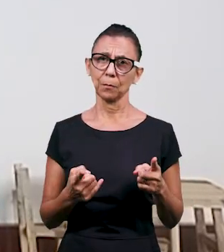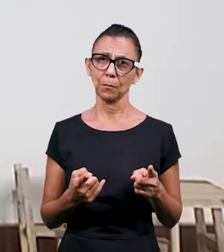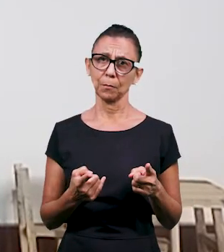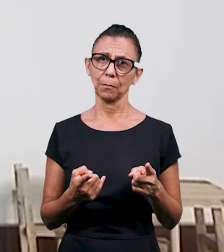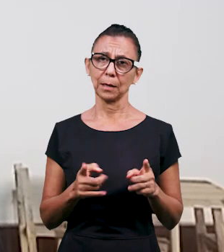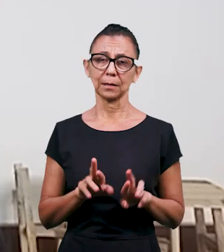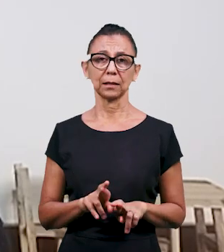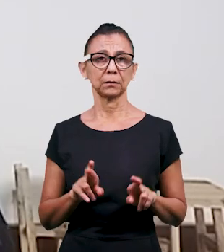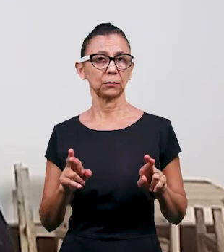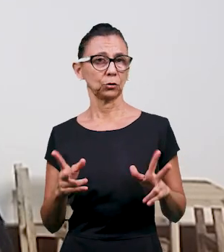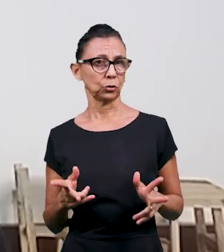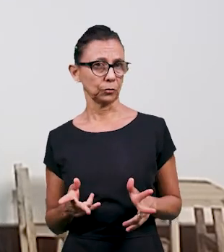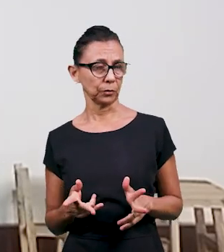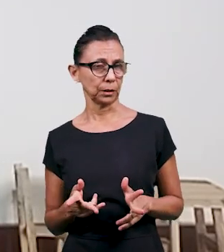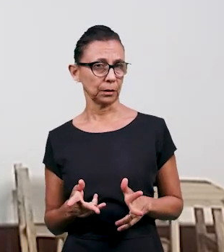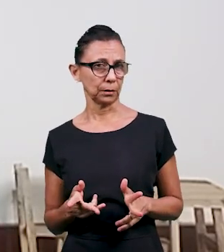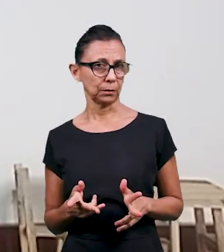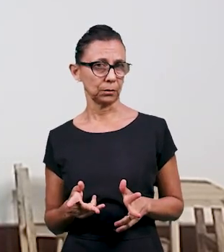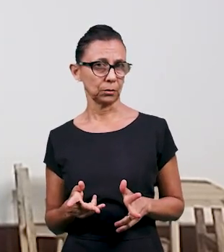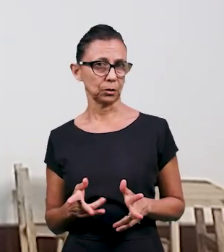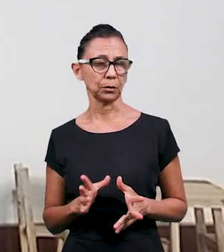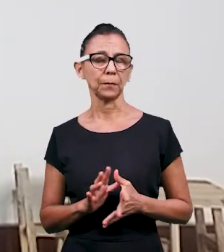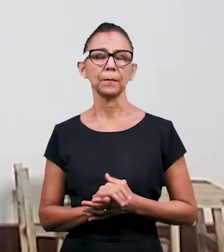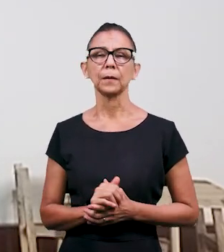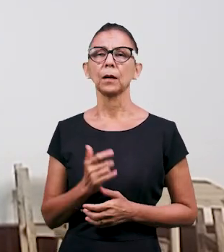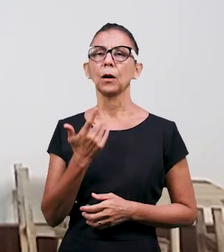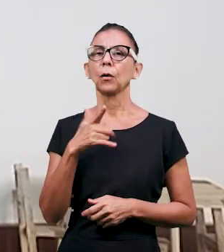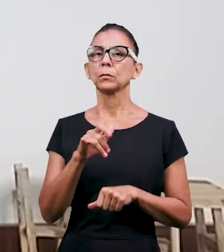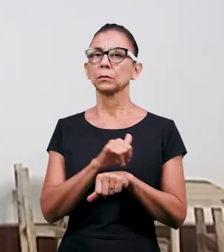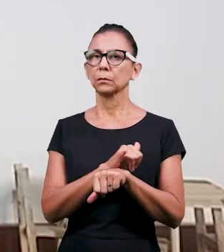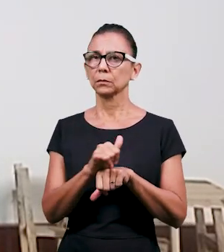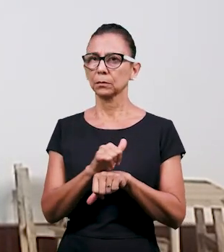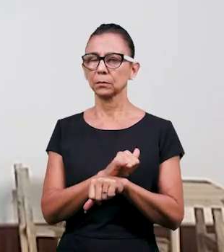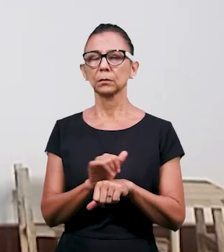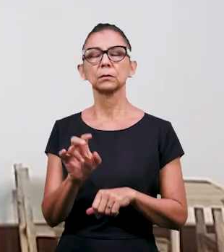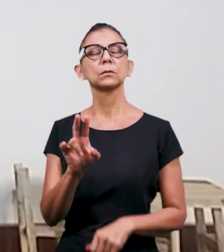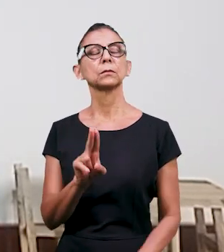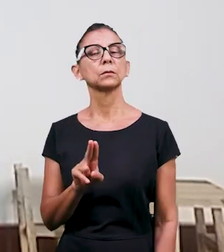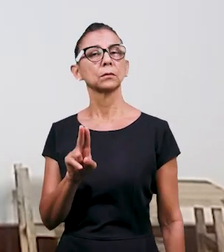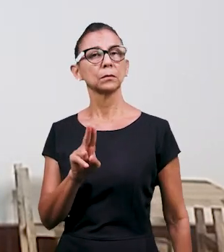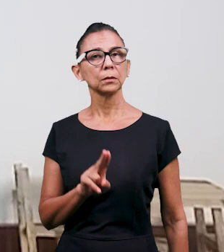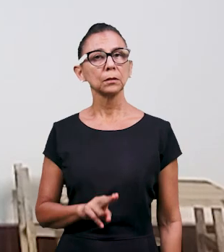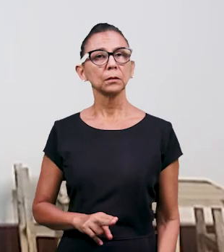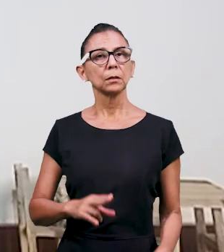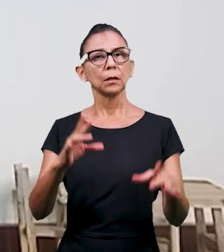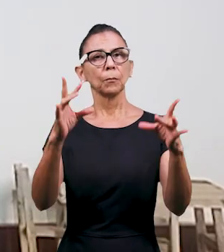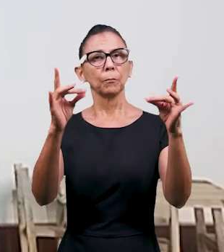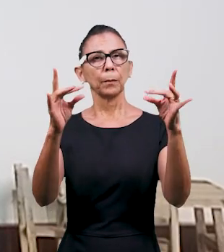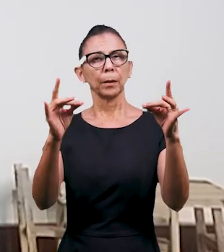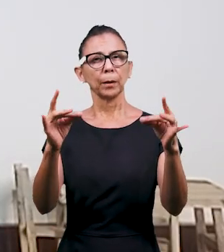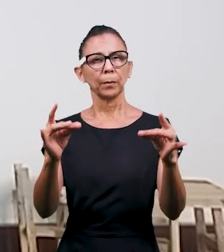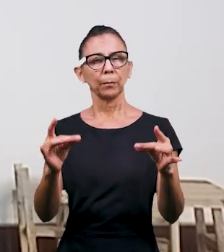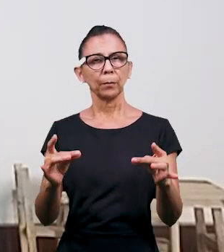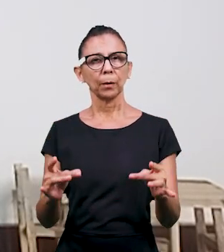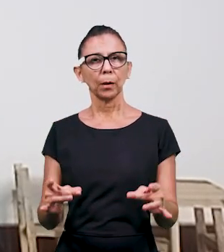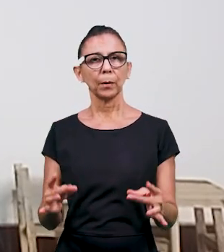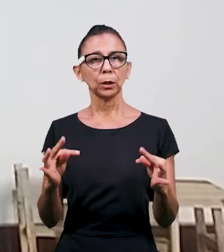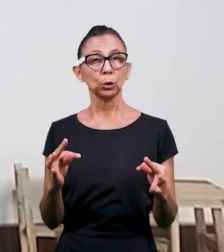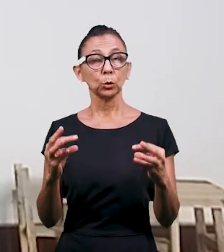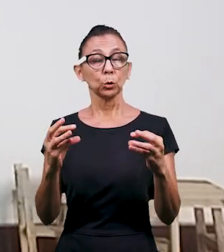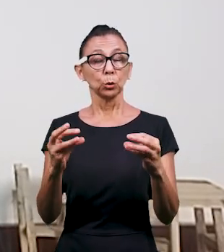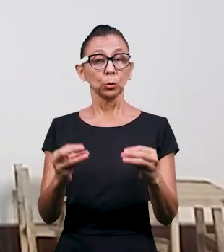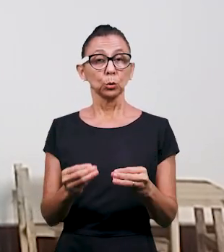descrever, só que de outra forma. Então, nem sempre com a fala, mas tem outros recursos que ele também vai utilizar para descrever